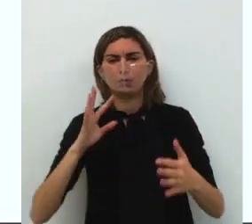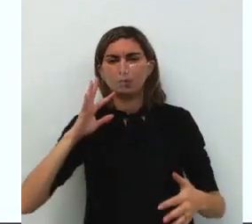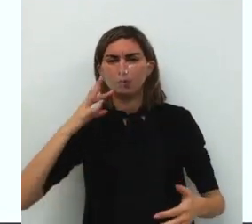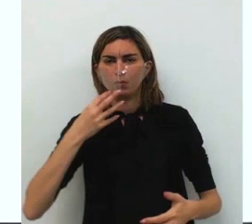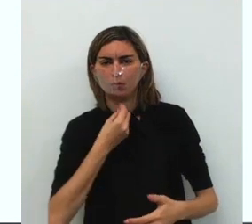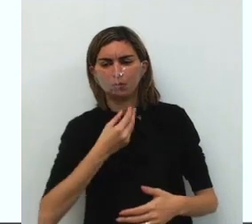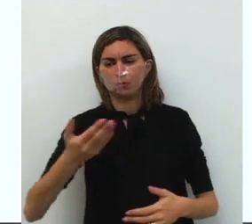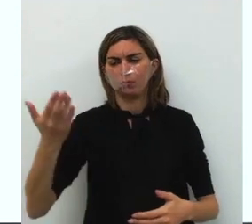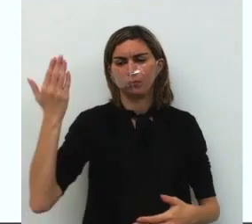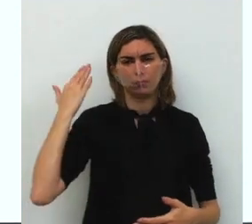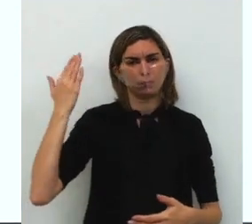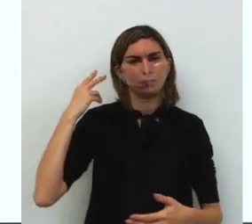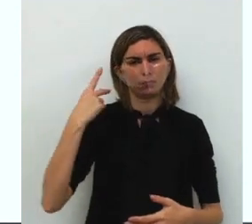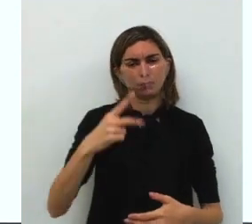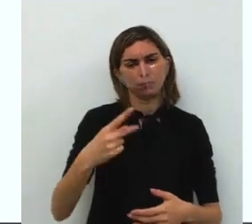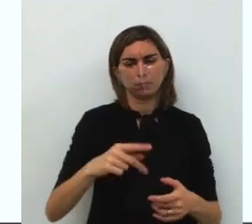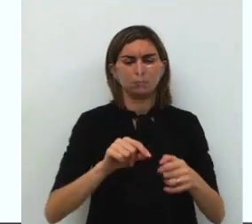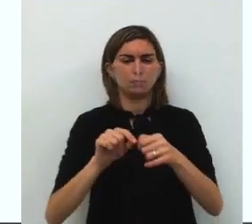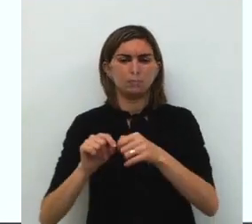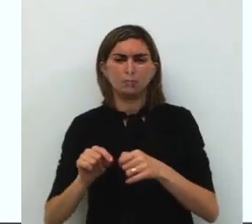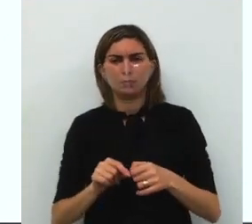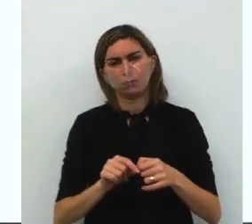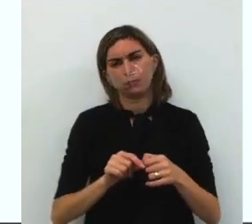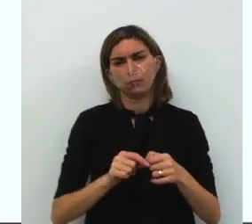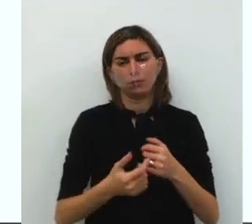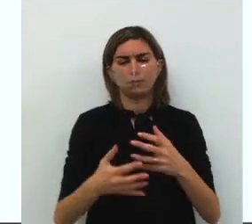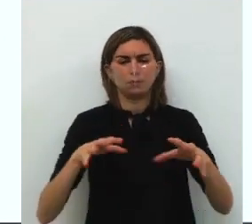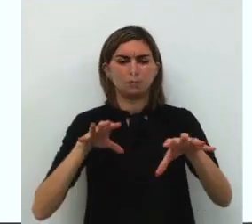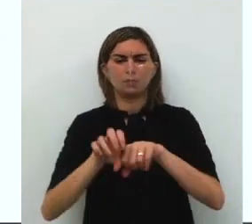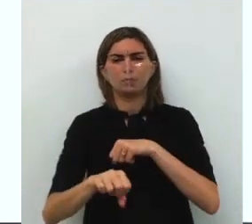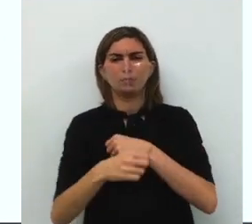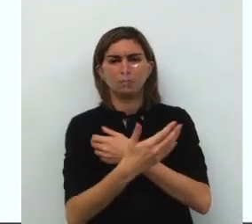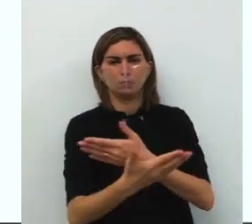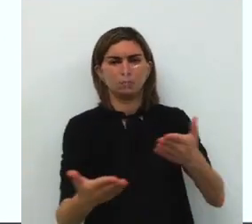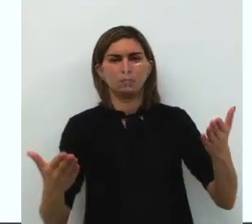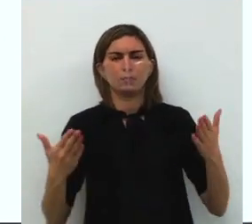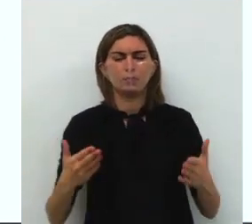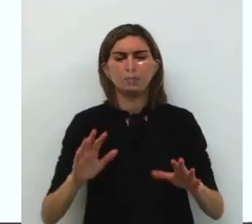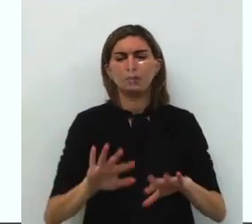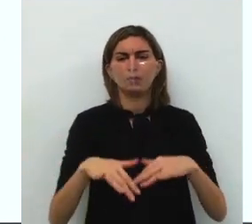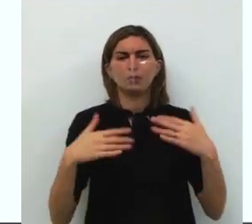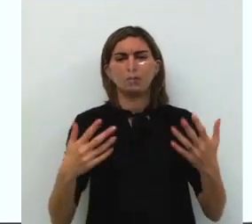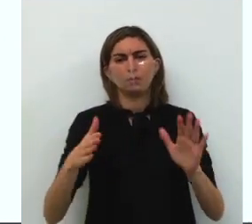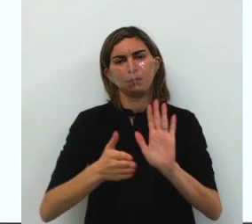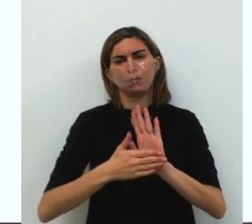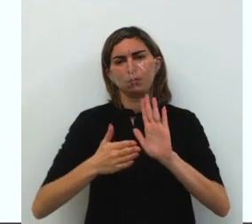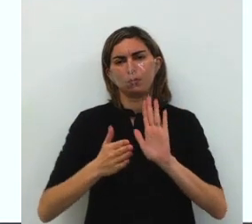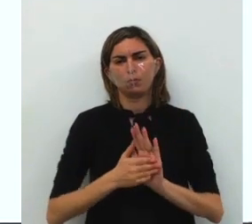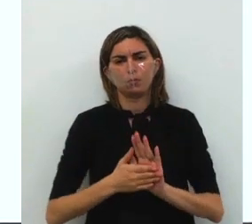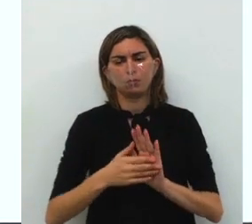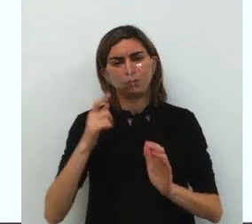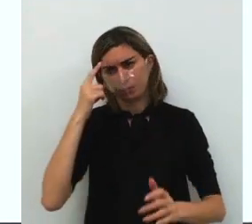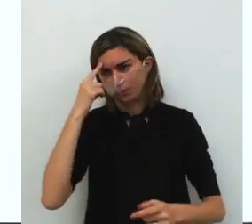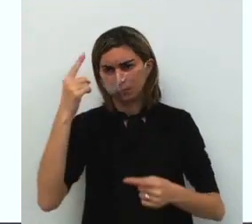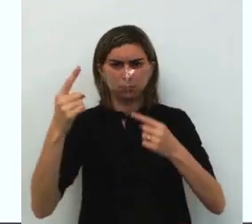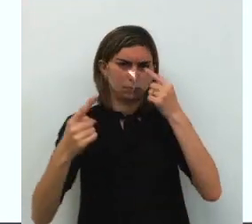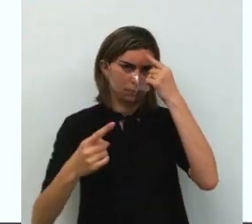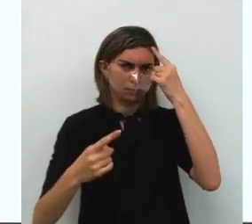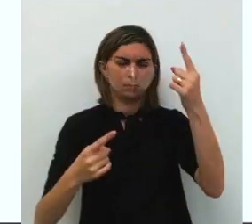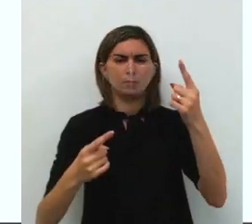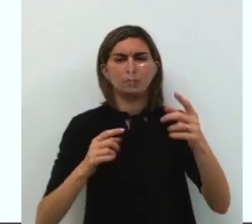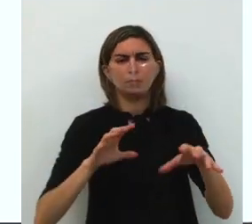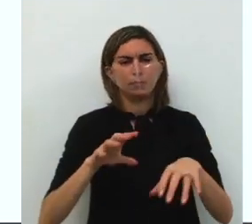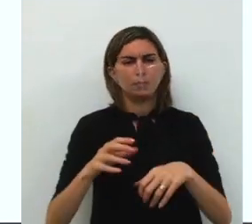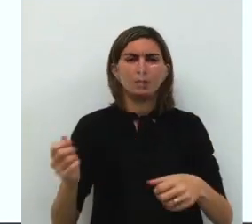você conheça o passado dele, o que ele já fez, a formação dele, quais as suas propostas, suas